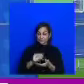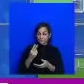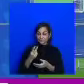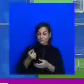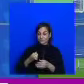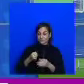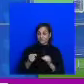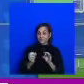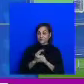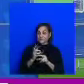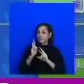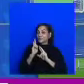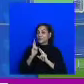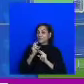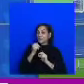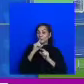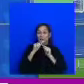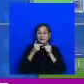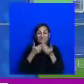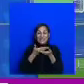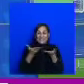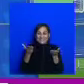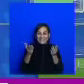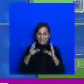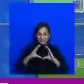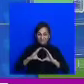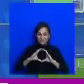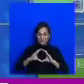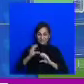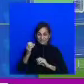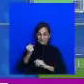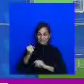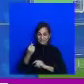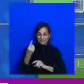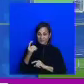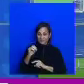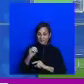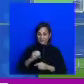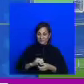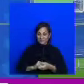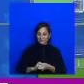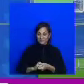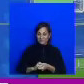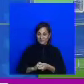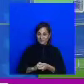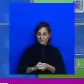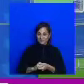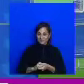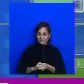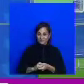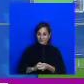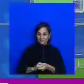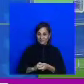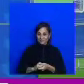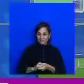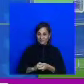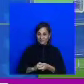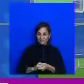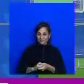números. Estamos na torcida, boa sorte. Bola branca, número 10. Branca, 10.